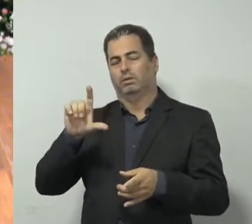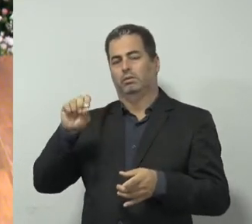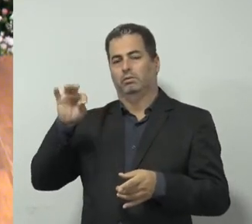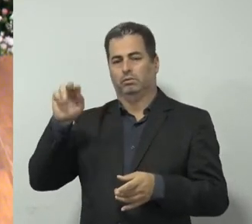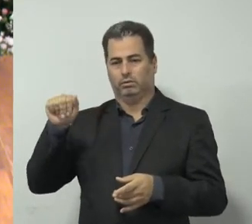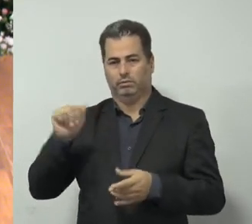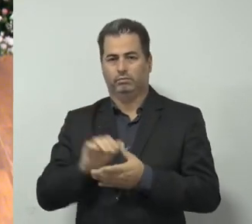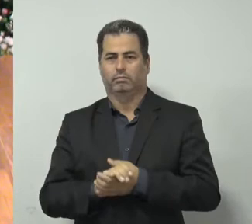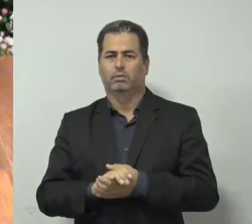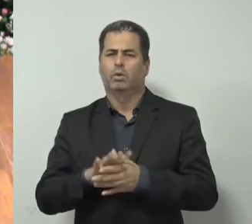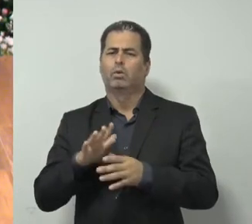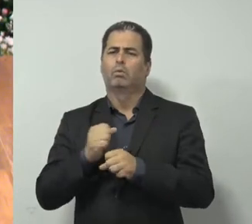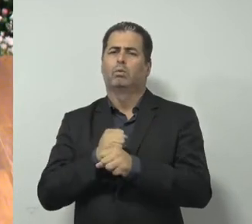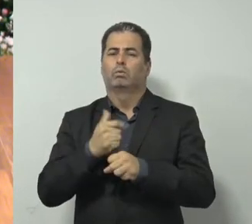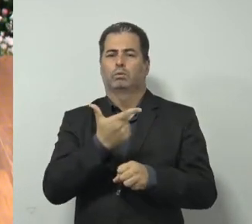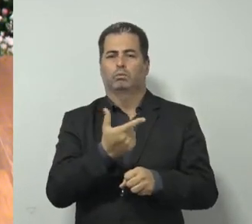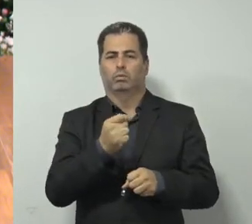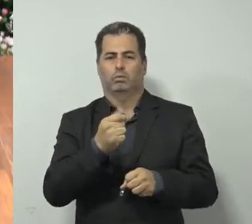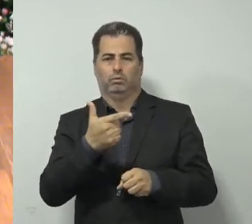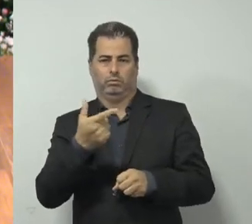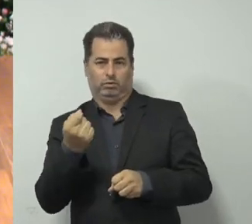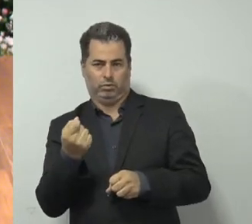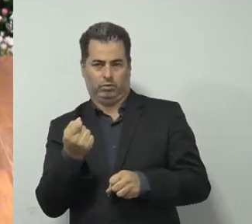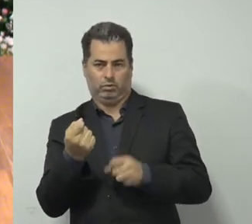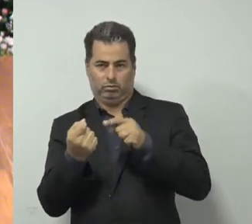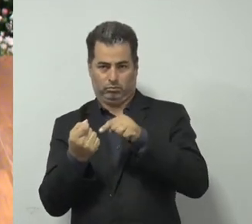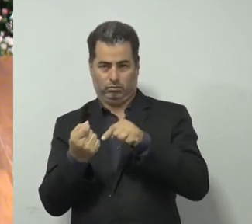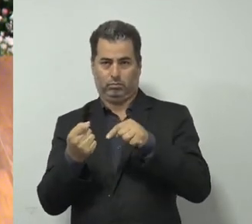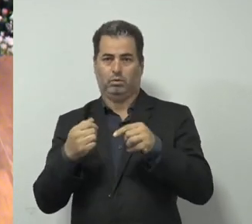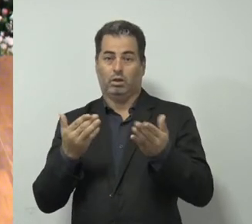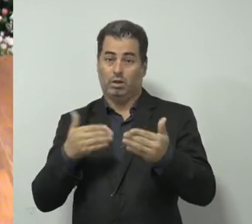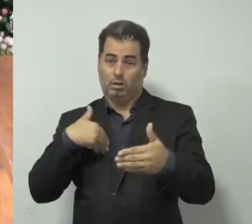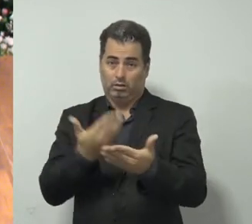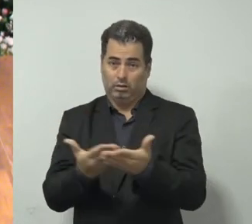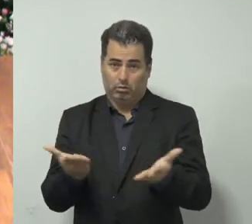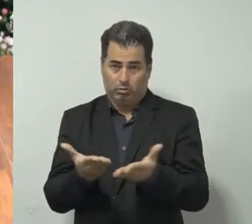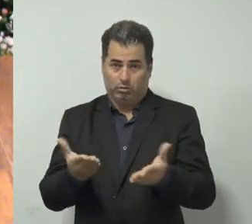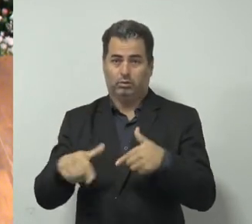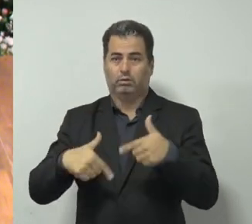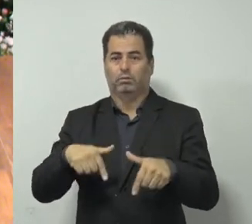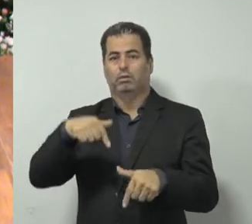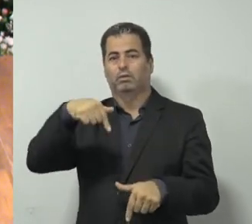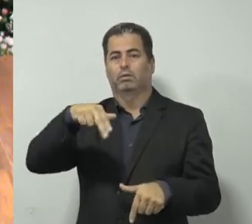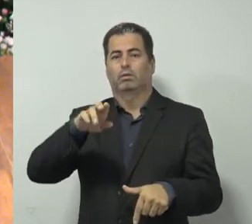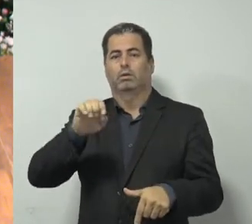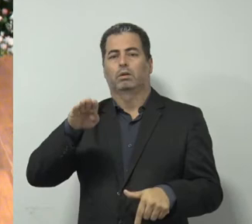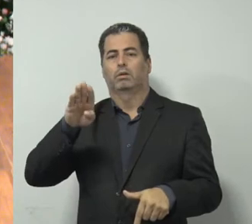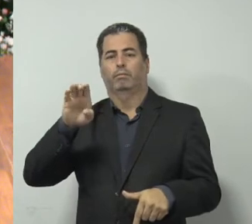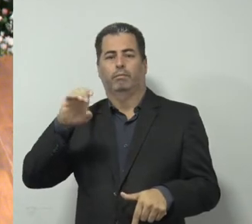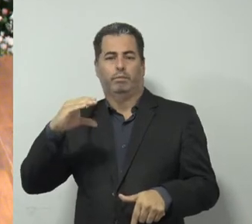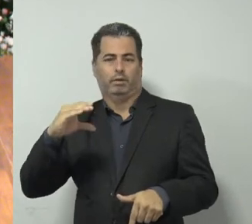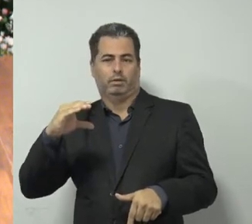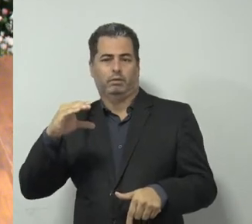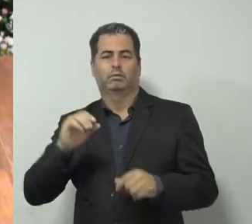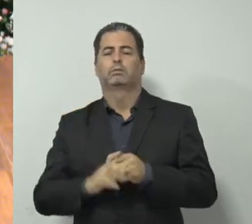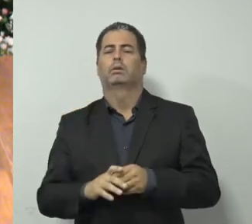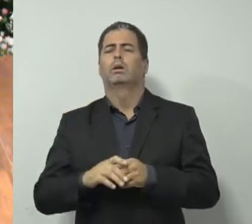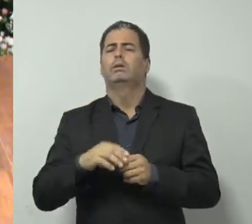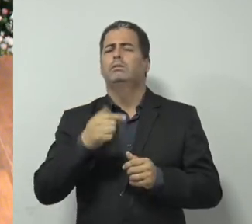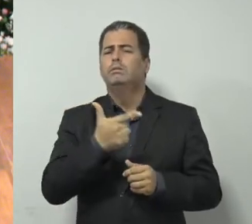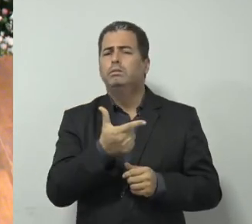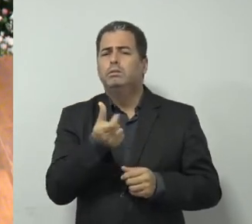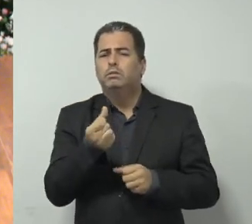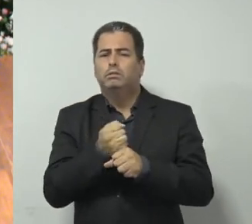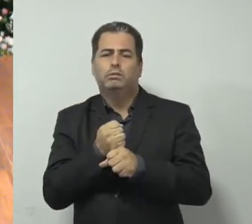Construções. Desde 2020 até o presente momento, está na Quebec. São 26 anos de serviços prestados que